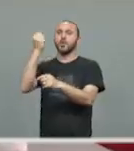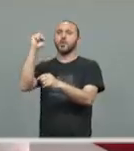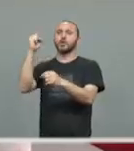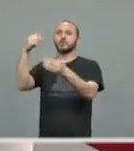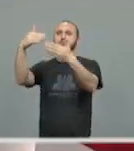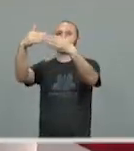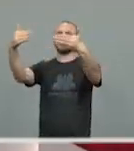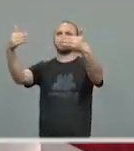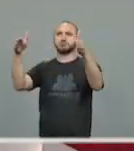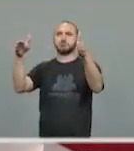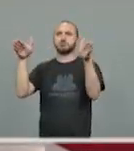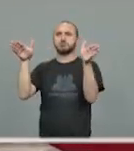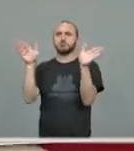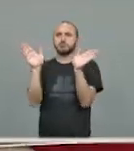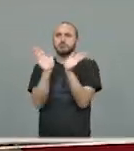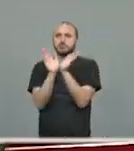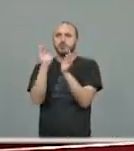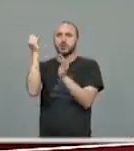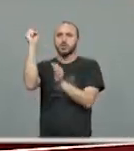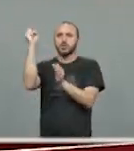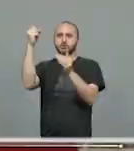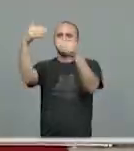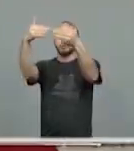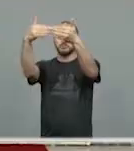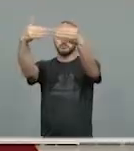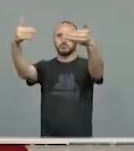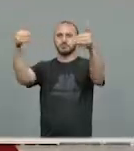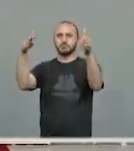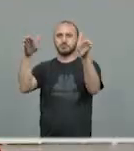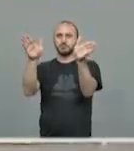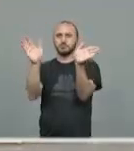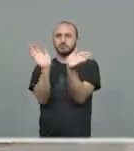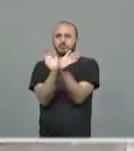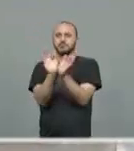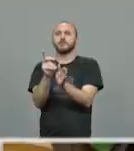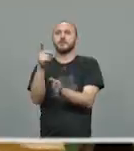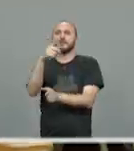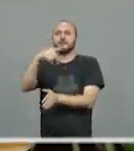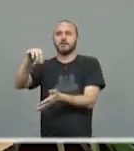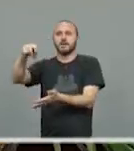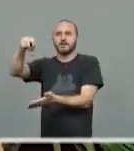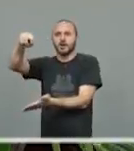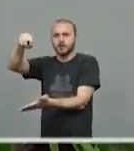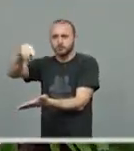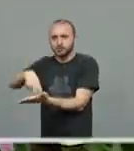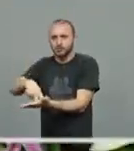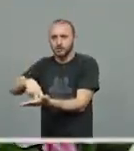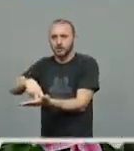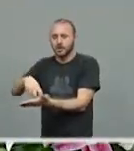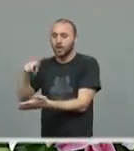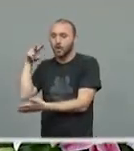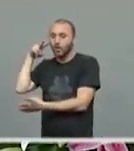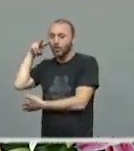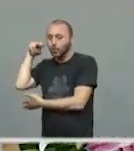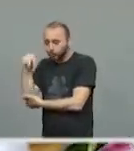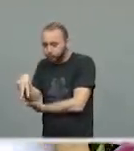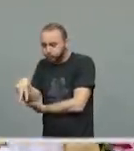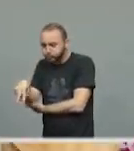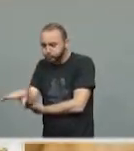8 asas, vamos dizer, 8 lados, você vai se ajoelhar e olha para o chão,